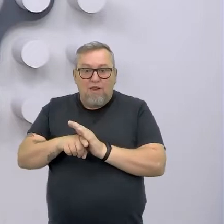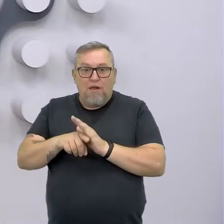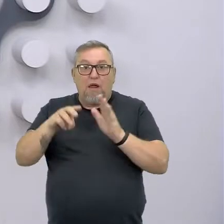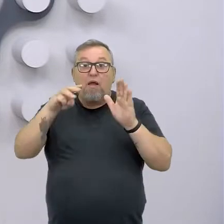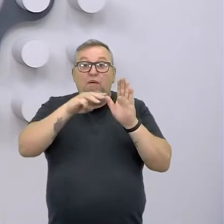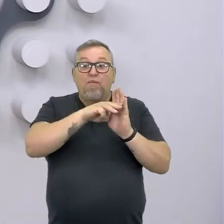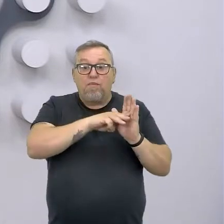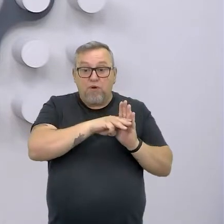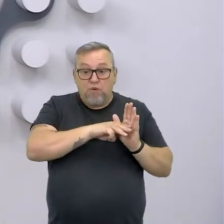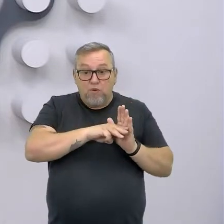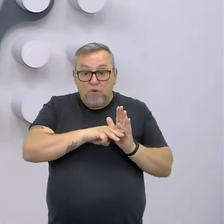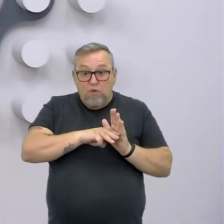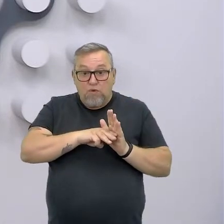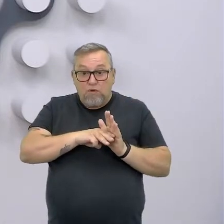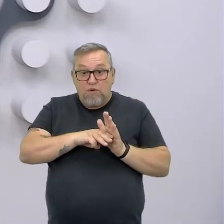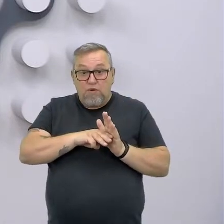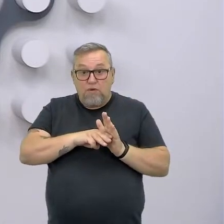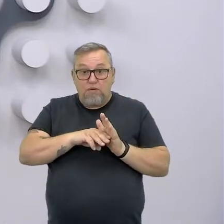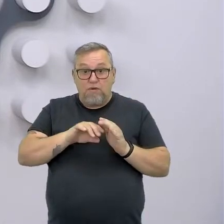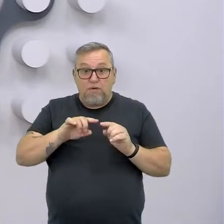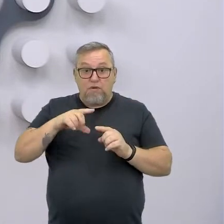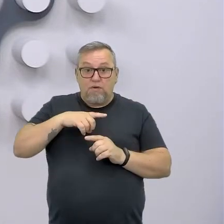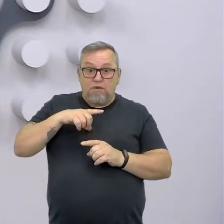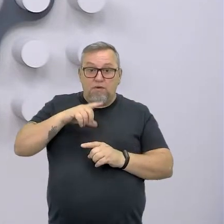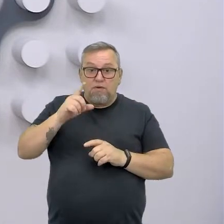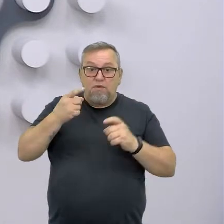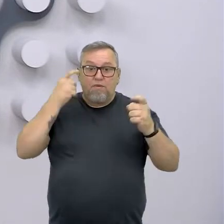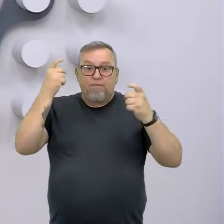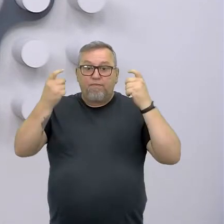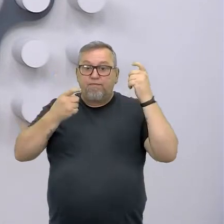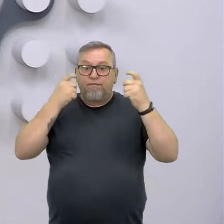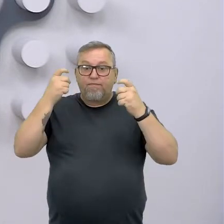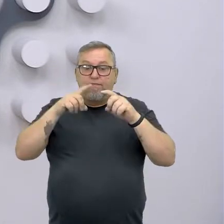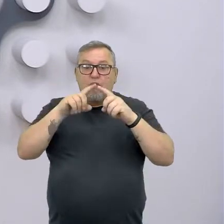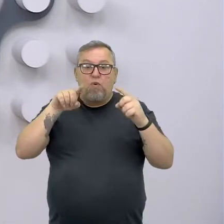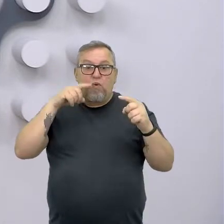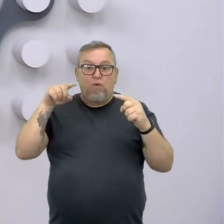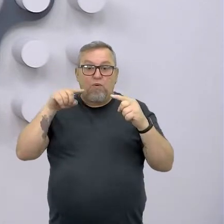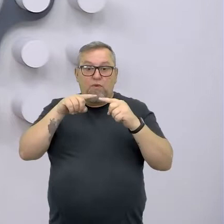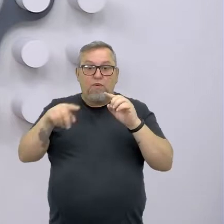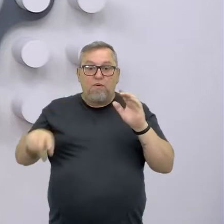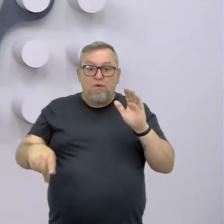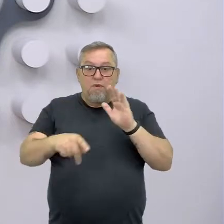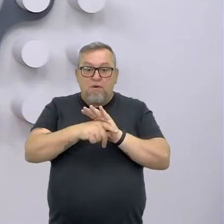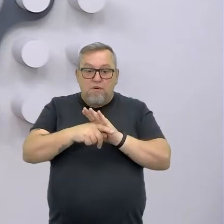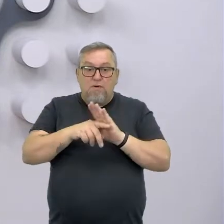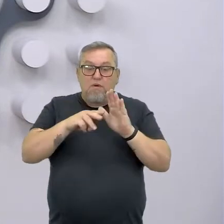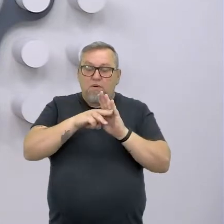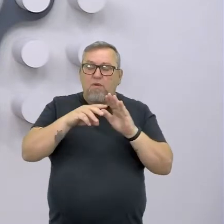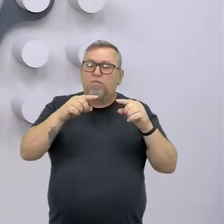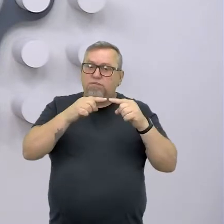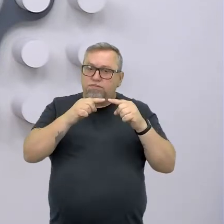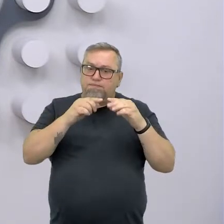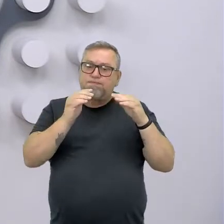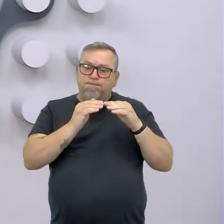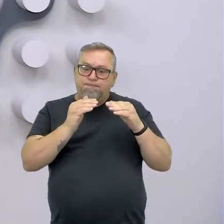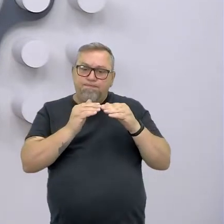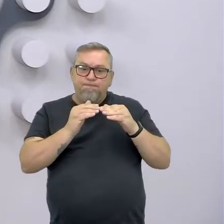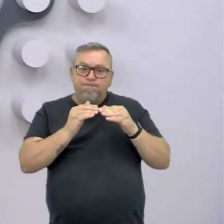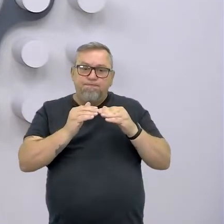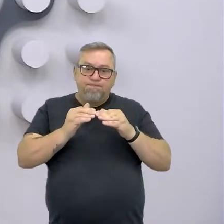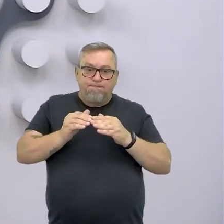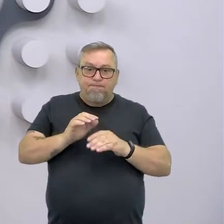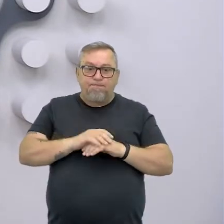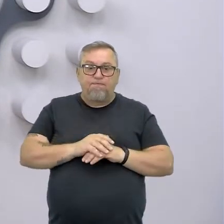A metodologia, ela tem uma preocupação com a finalidade desse método ou a adequação desse método, ou